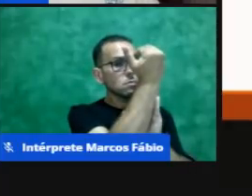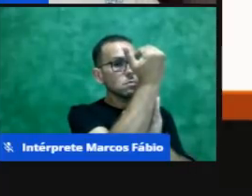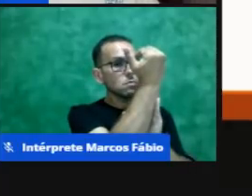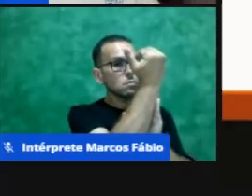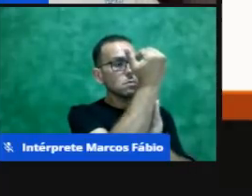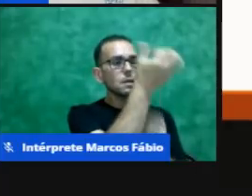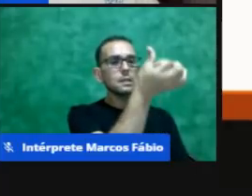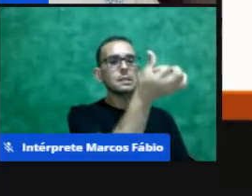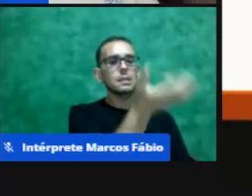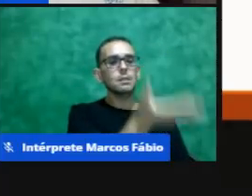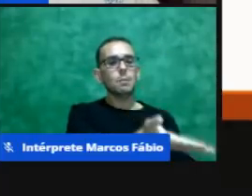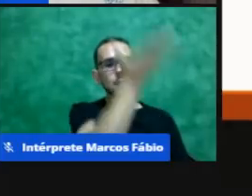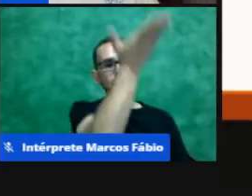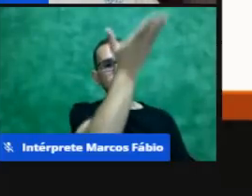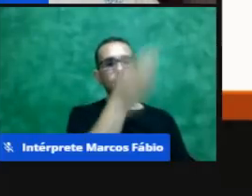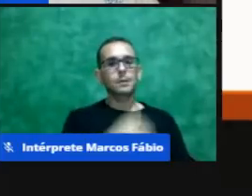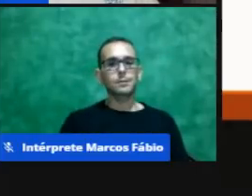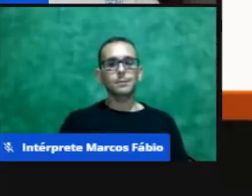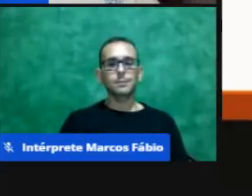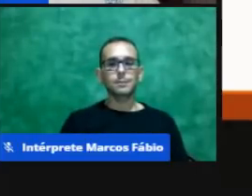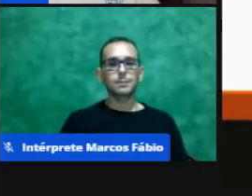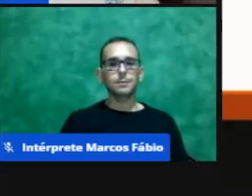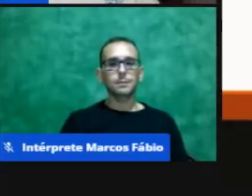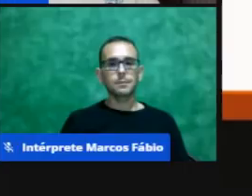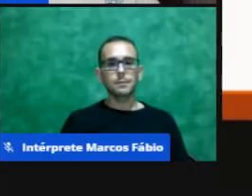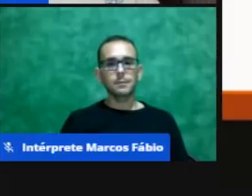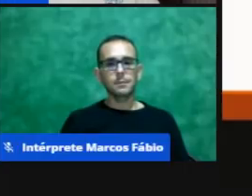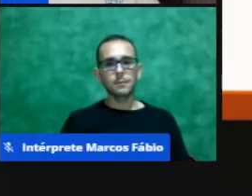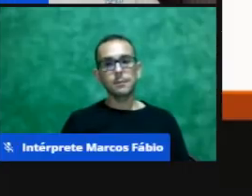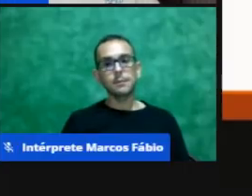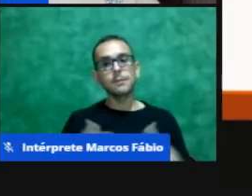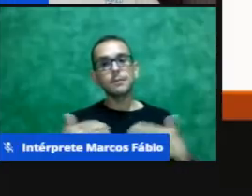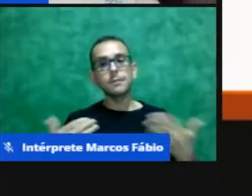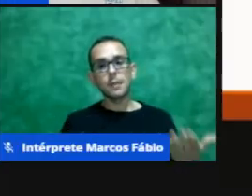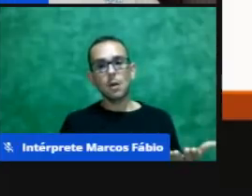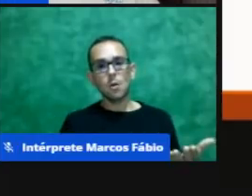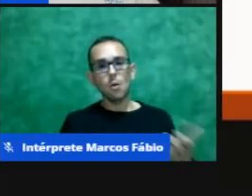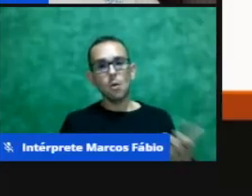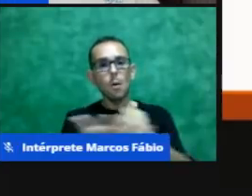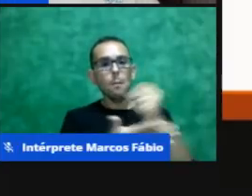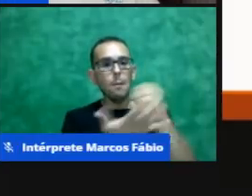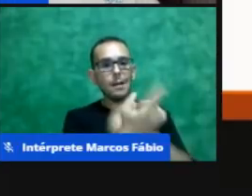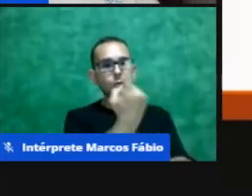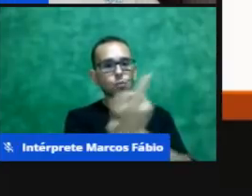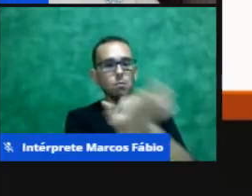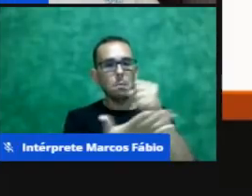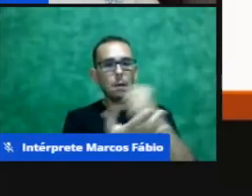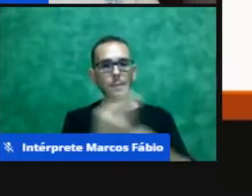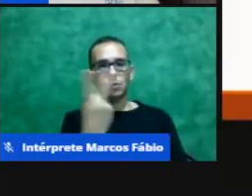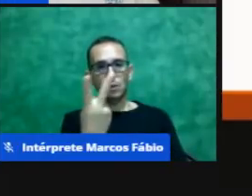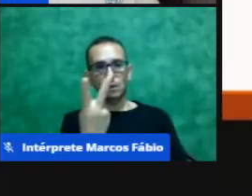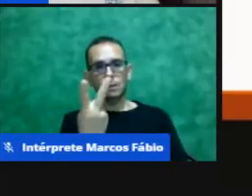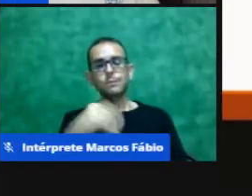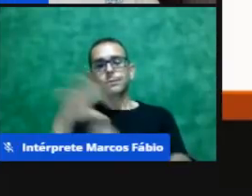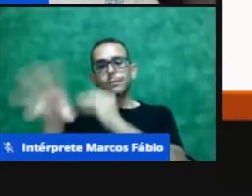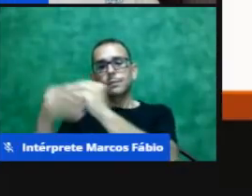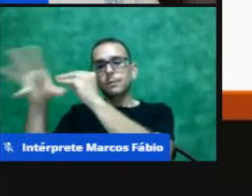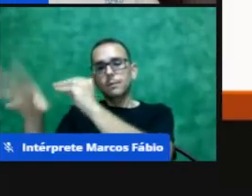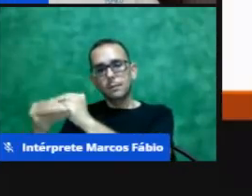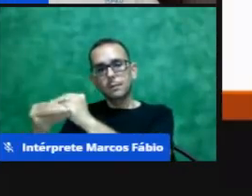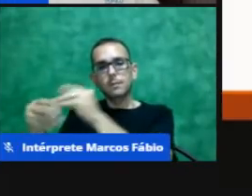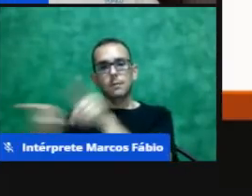6 para cima, que é a média que a gente trabalha na REM, né? E aí o caderno base 1, o caderno base 2 e os 2 cadernos complementares,